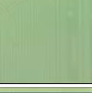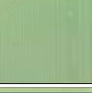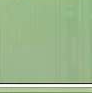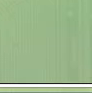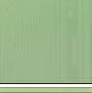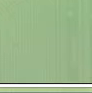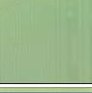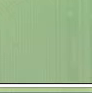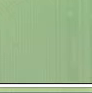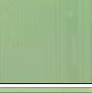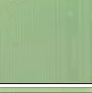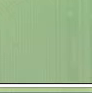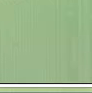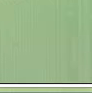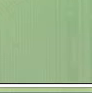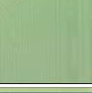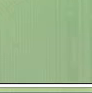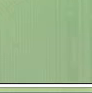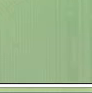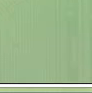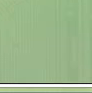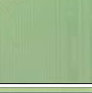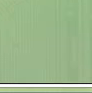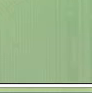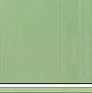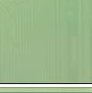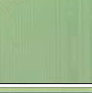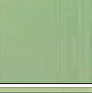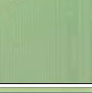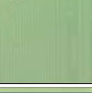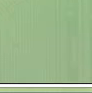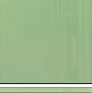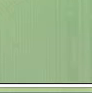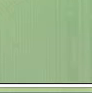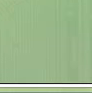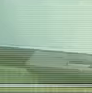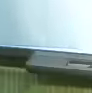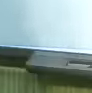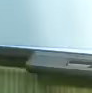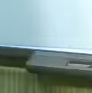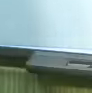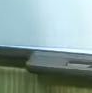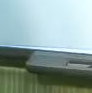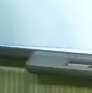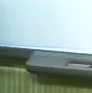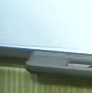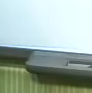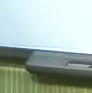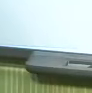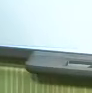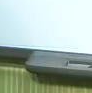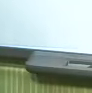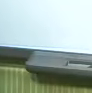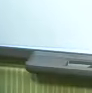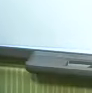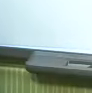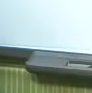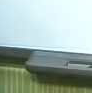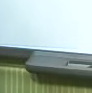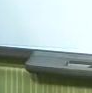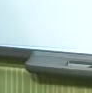aos discursos, que é o que nós estávamos falando. O professor Melk vai comentar um pouco aqui para a gente sobre essas